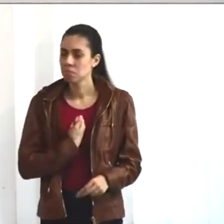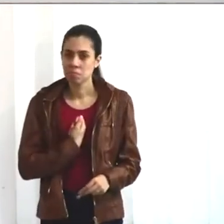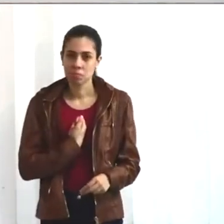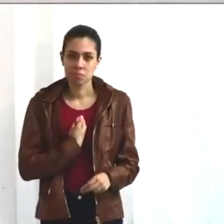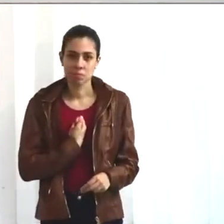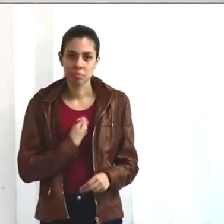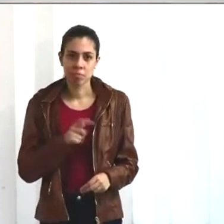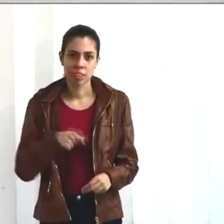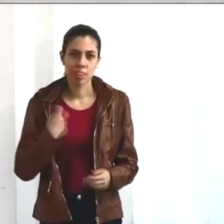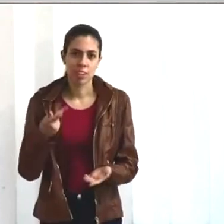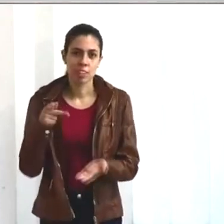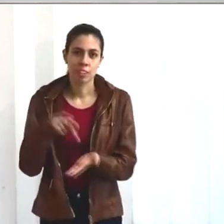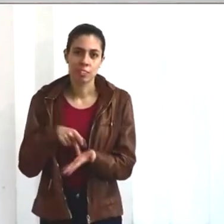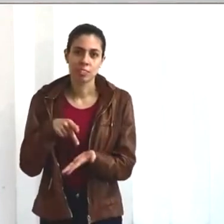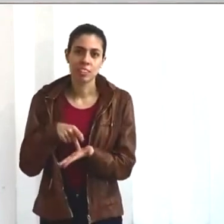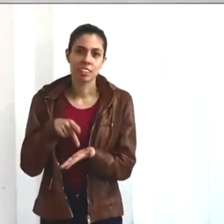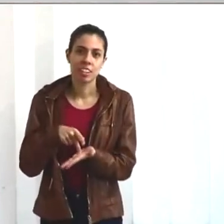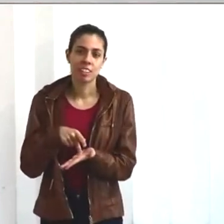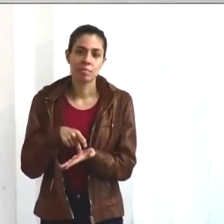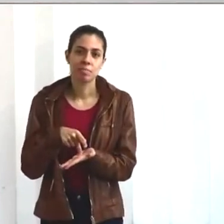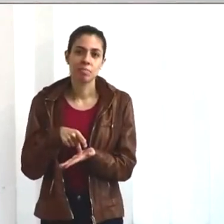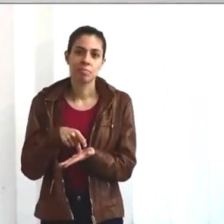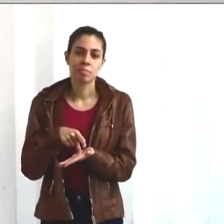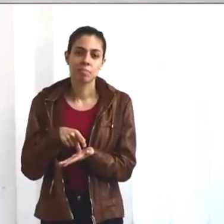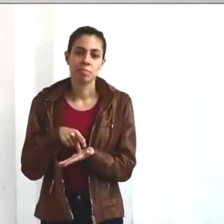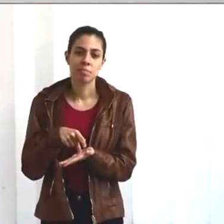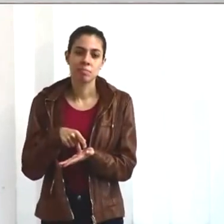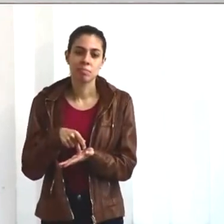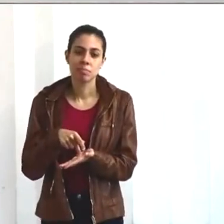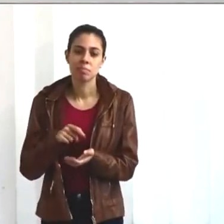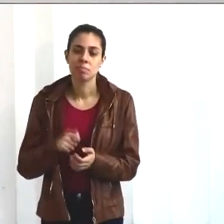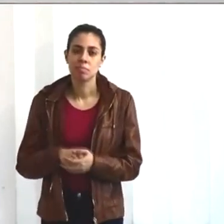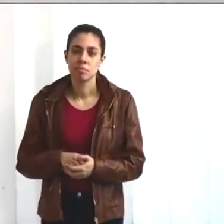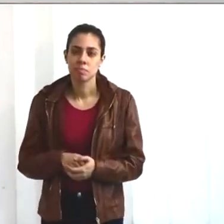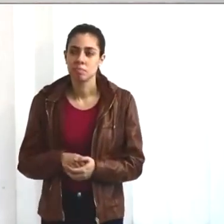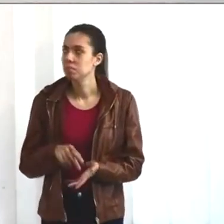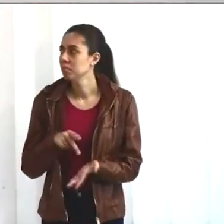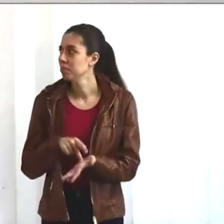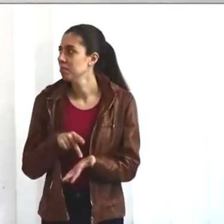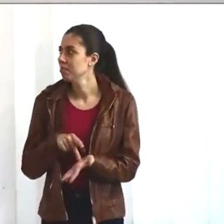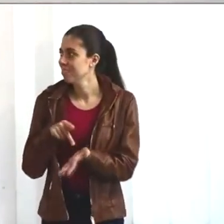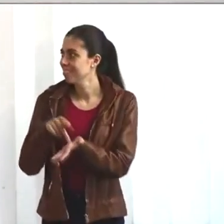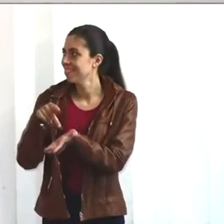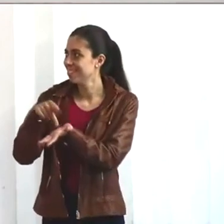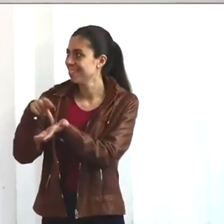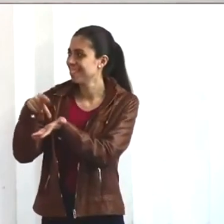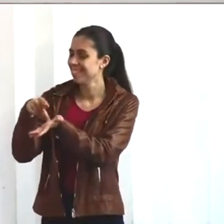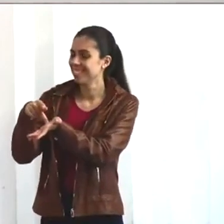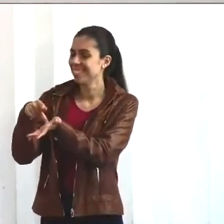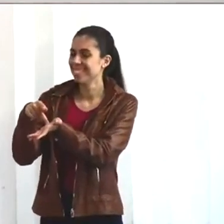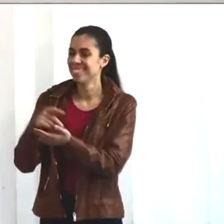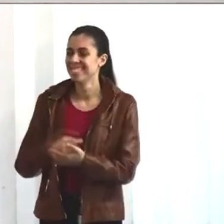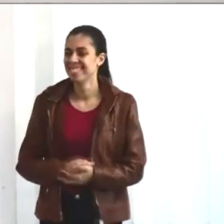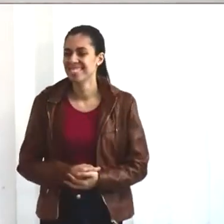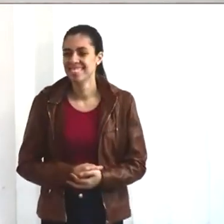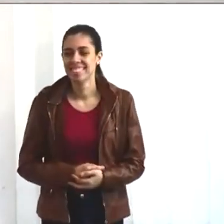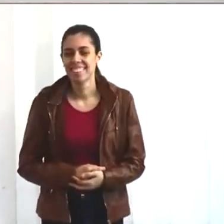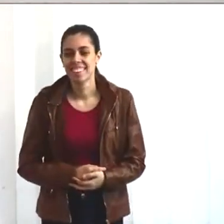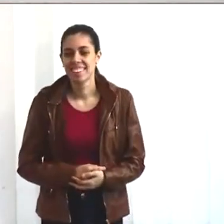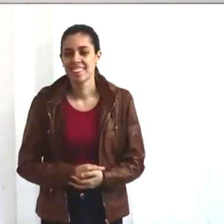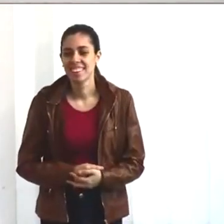isso não é a blasfêmia contra o Espírito Santo, e é importante que fique claro para nós isso não é, à luz das Escrituras, a blasfêmia contra o Espírito Santo. Então